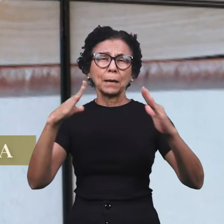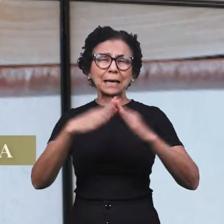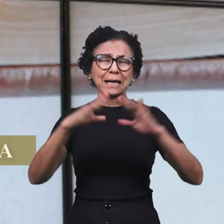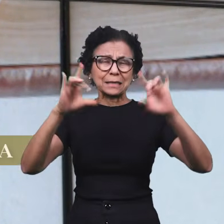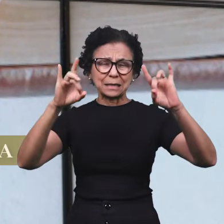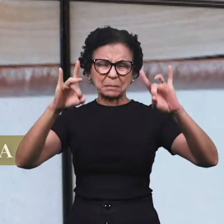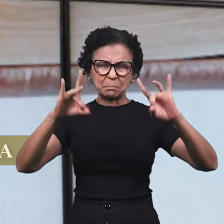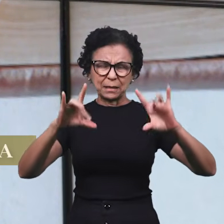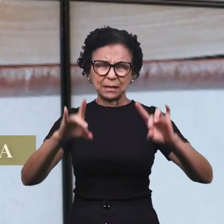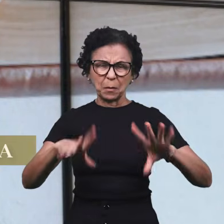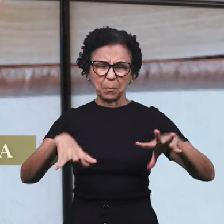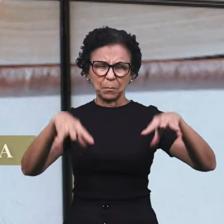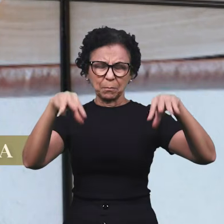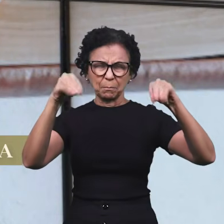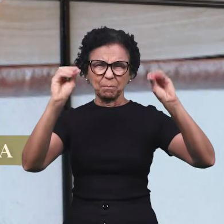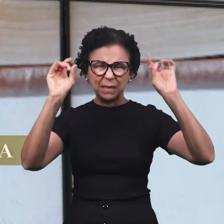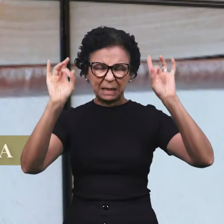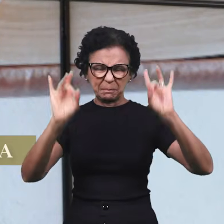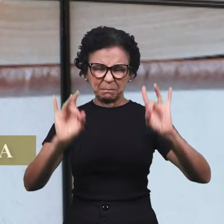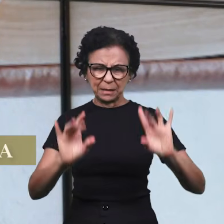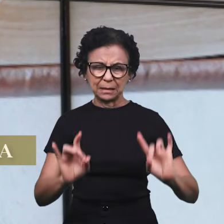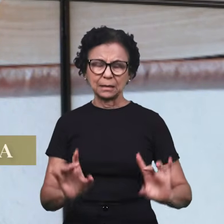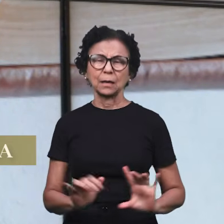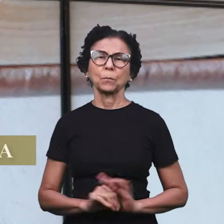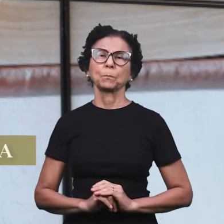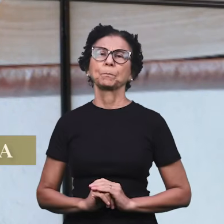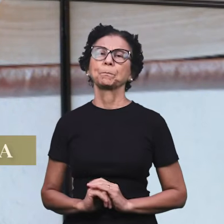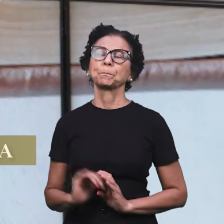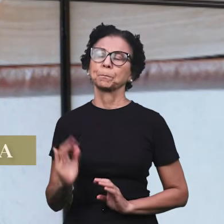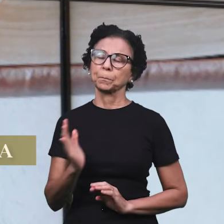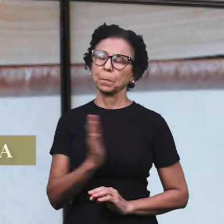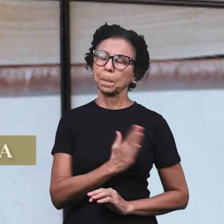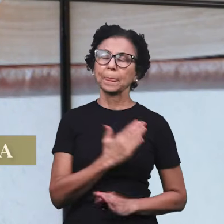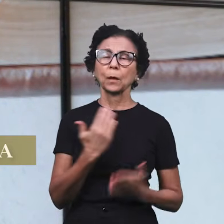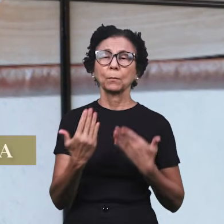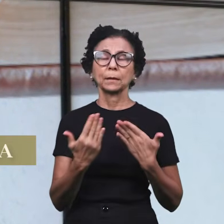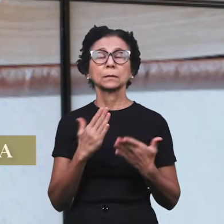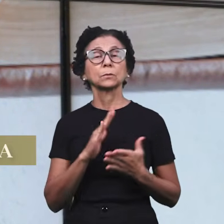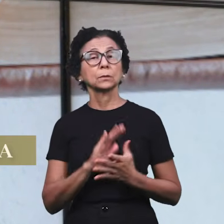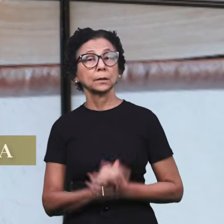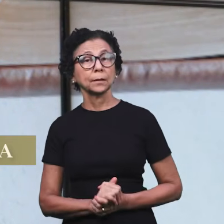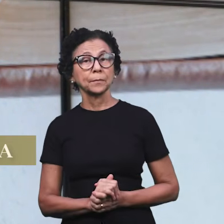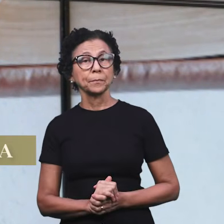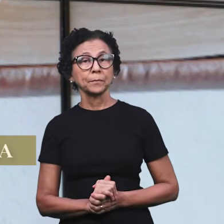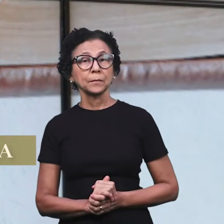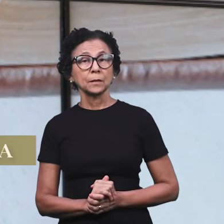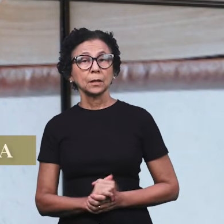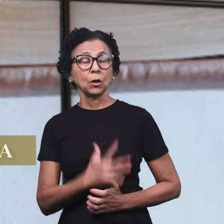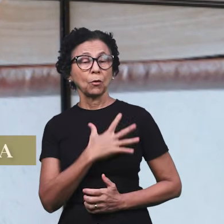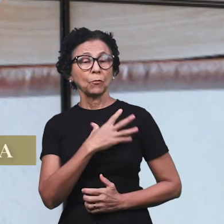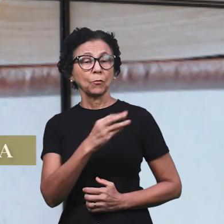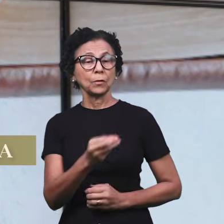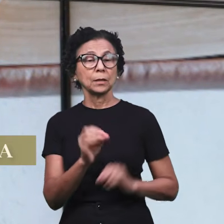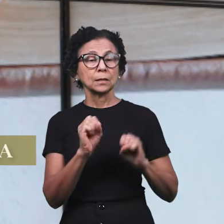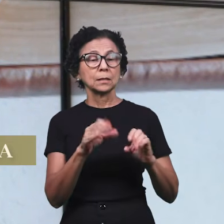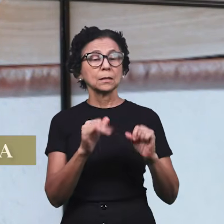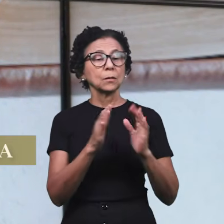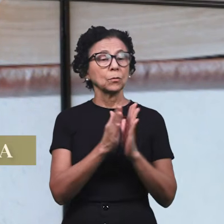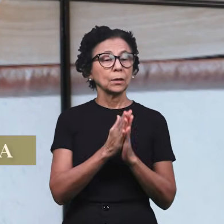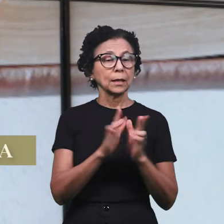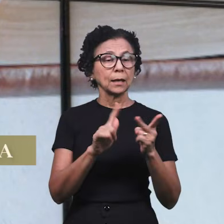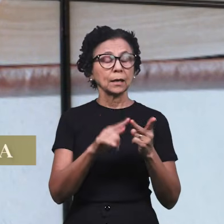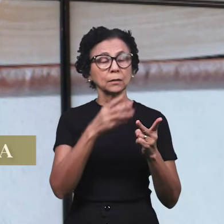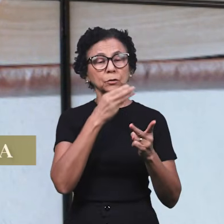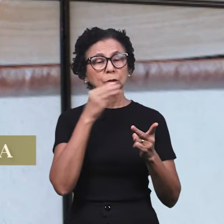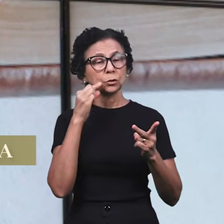jejum, madrugada, é aprender a dar valor aos dons espirituais, é aprender a caminhar na direção do Senhor, o